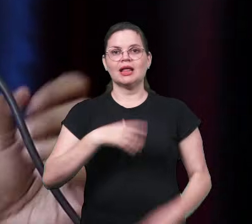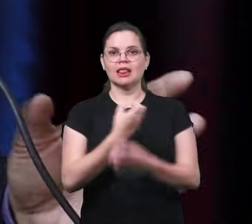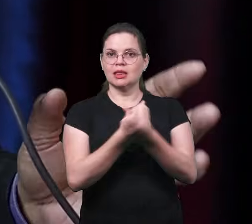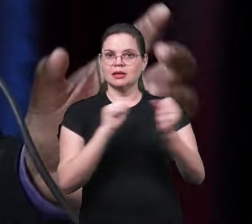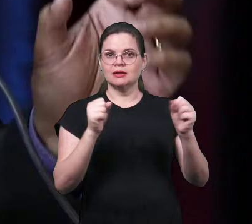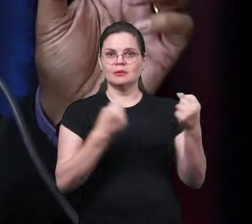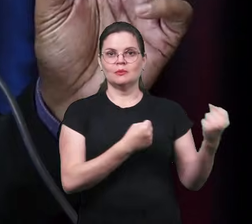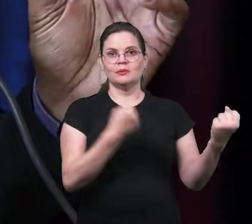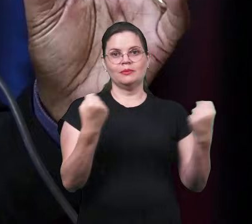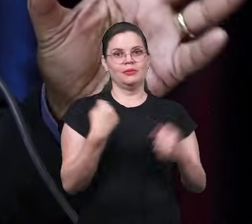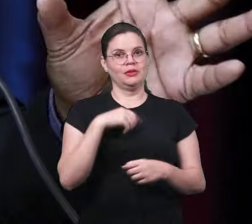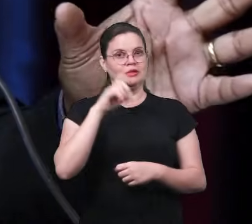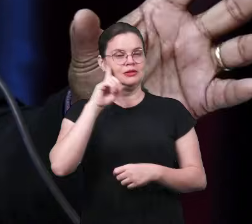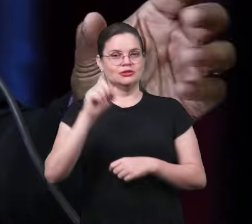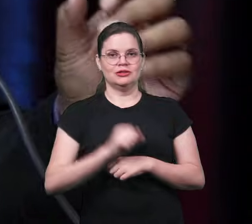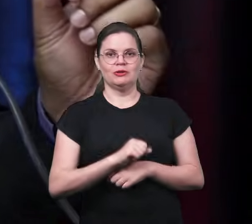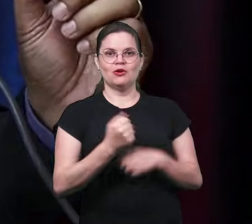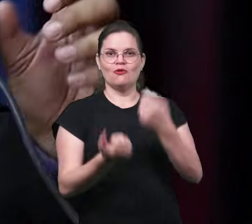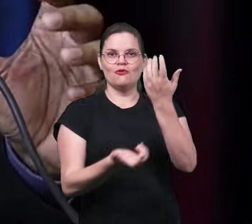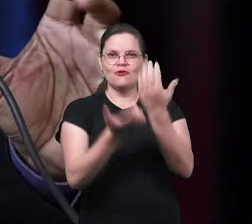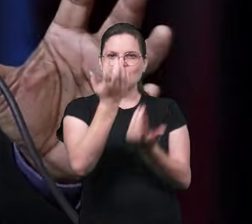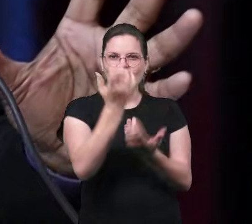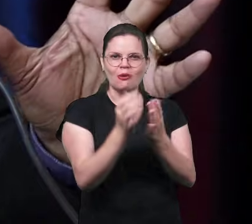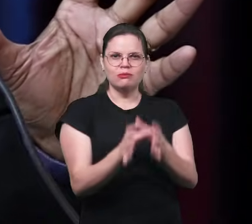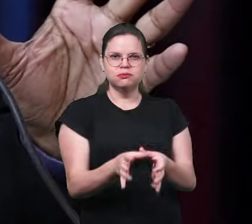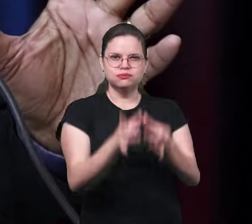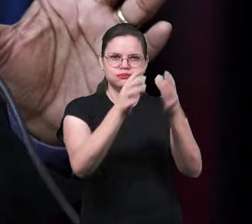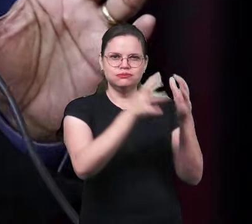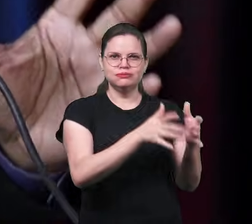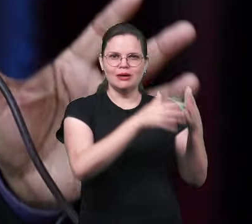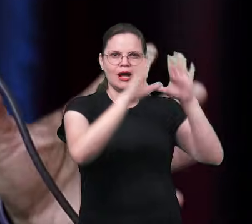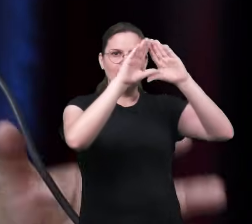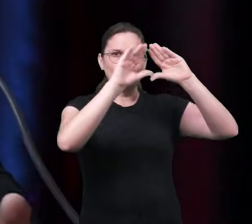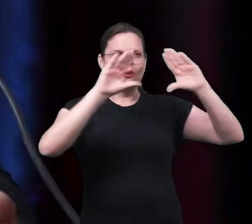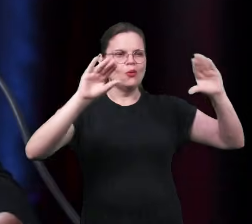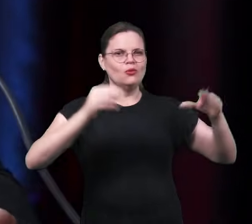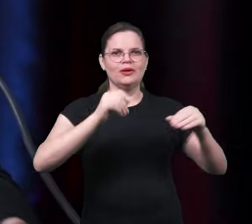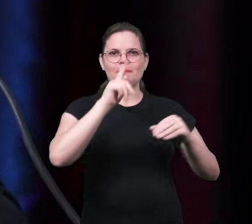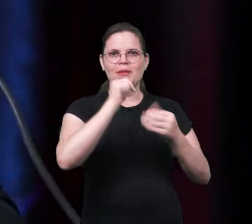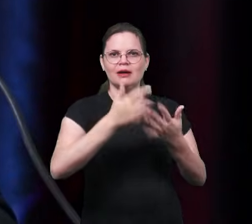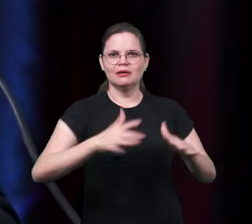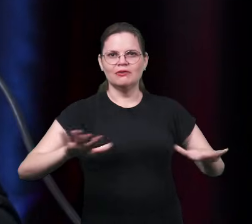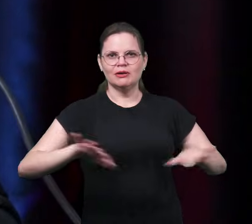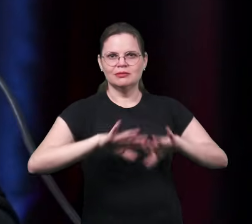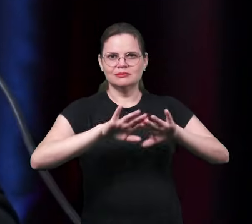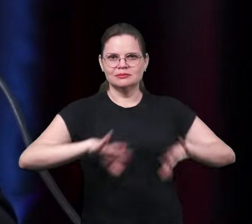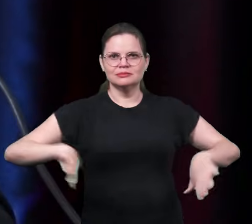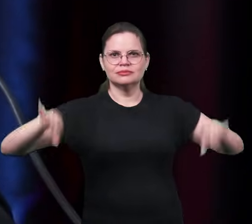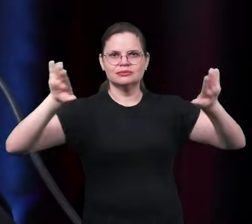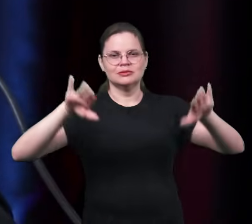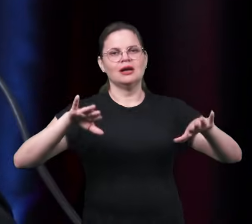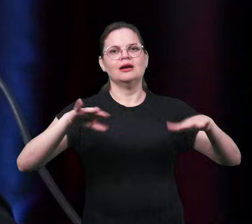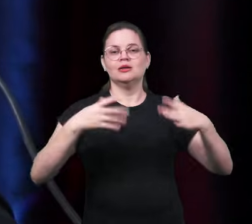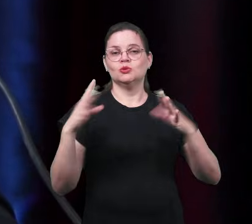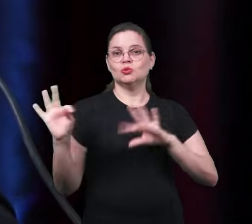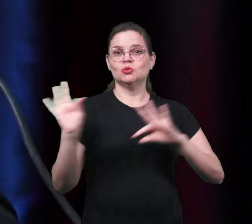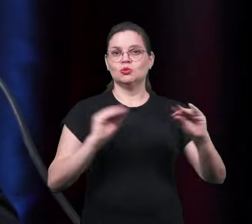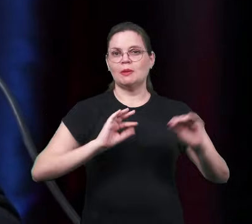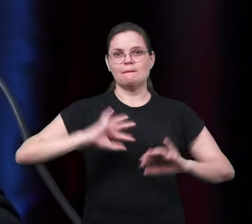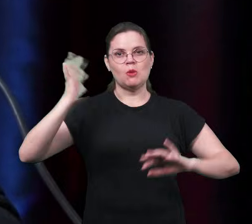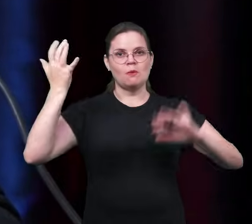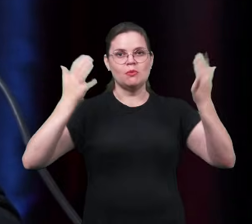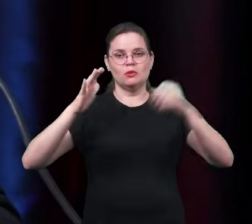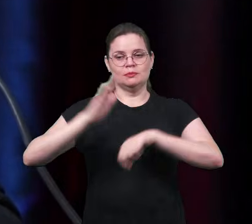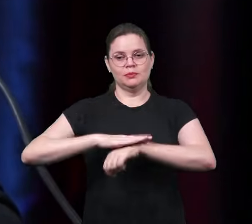O fogo, o mar vermelho que se abriu, tudo são sinais, operações de Deus. E nós vemos a pessoa também que